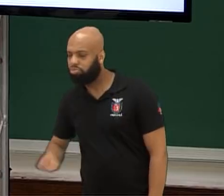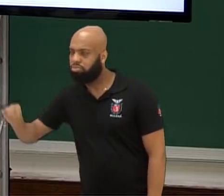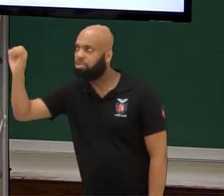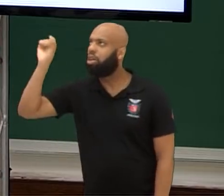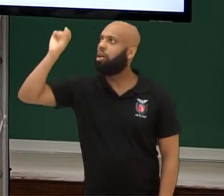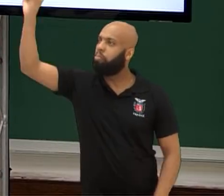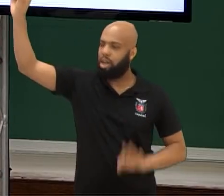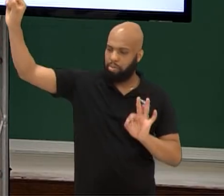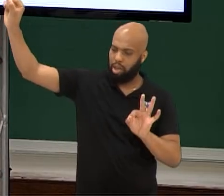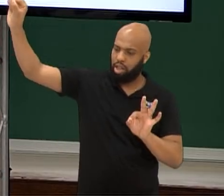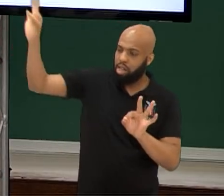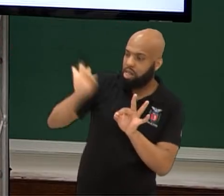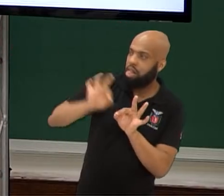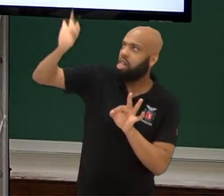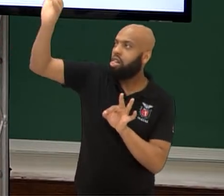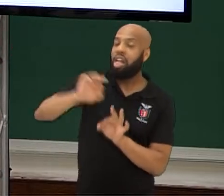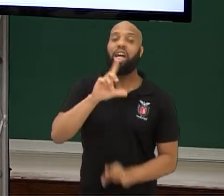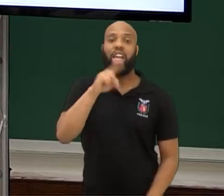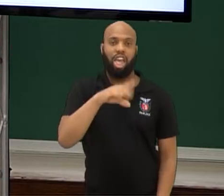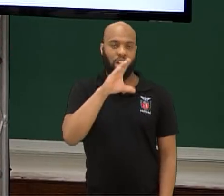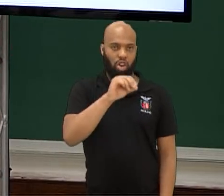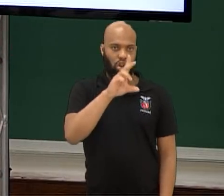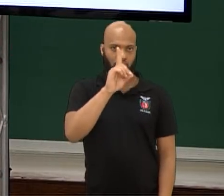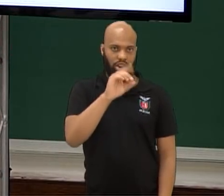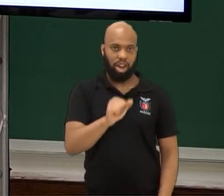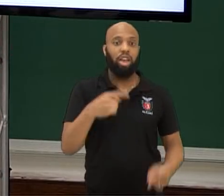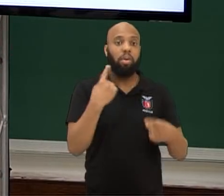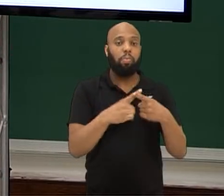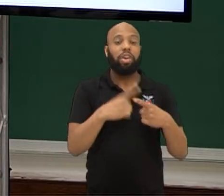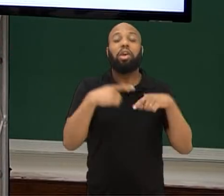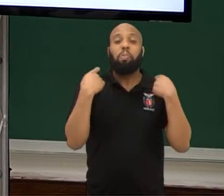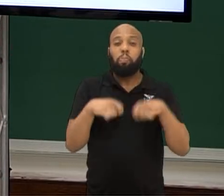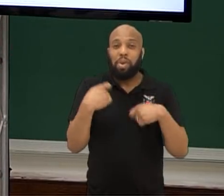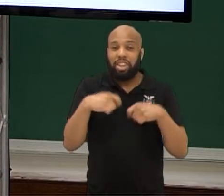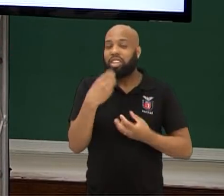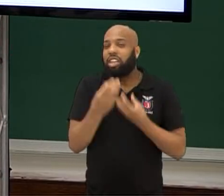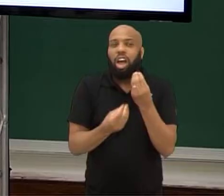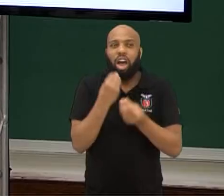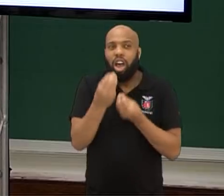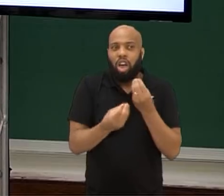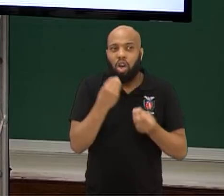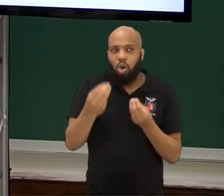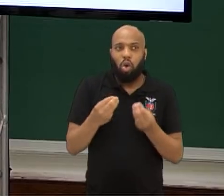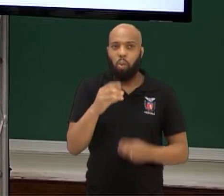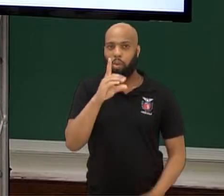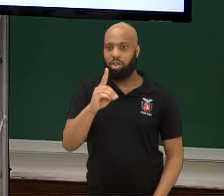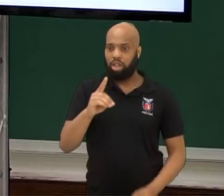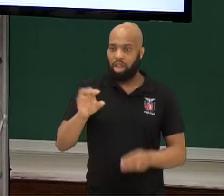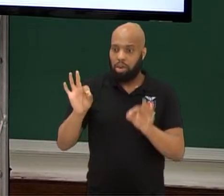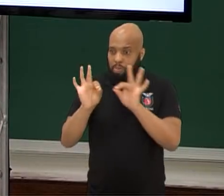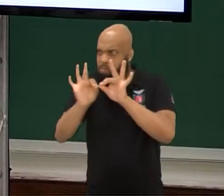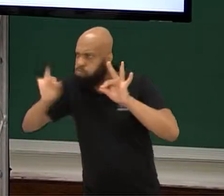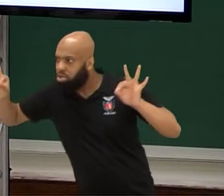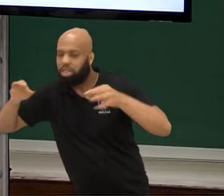ó. Peguei um ponto e marquei, peguei outro ponto e marquei. E